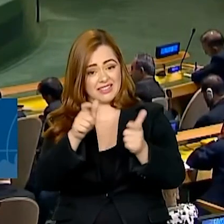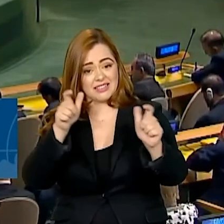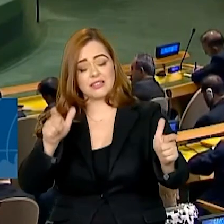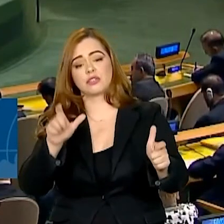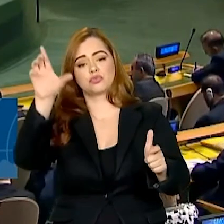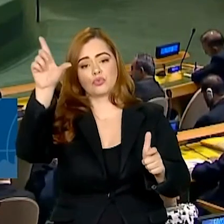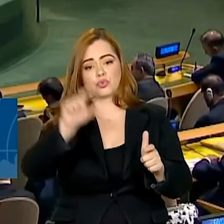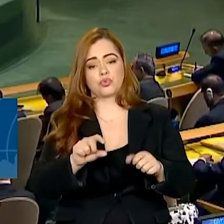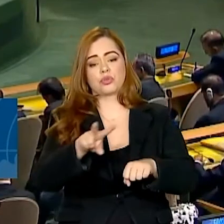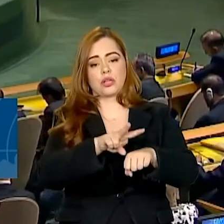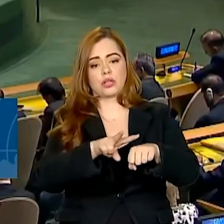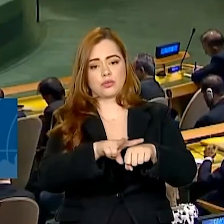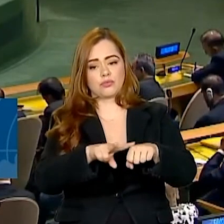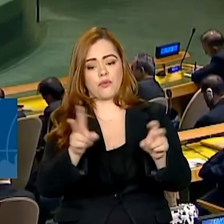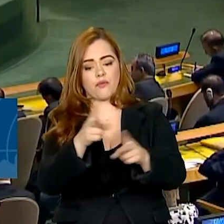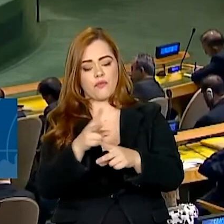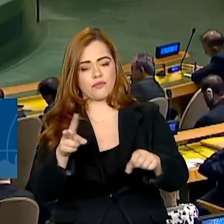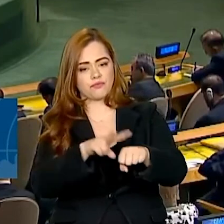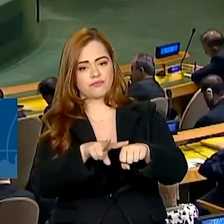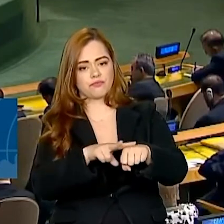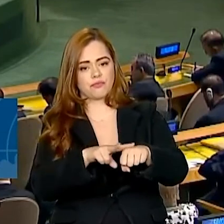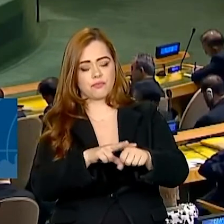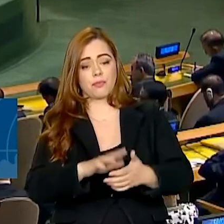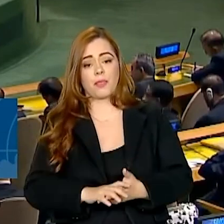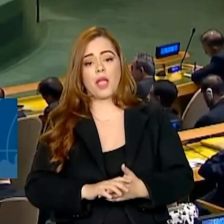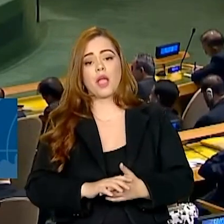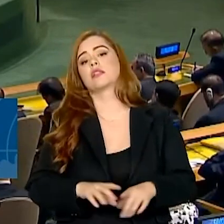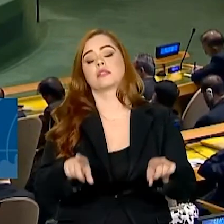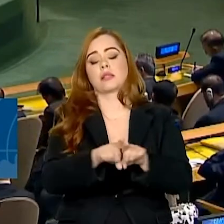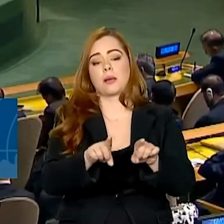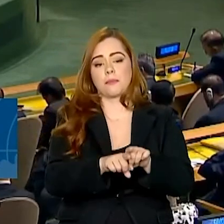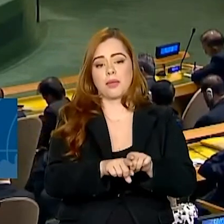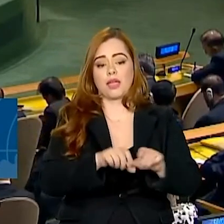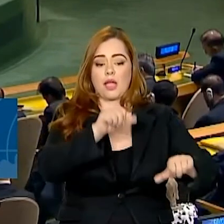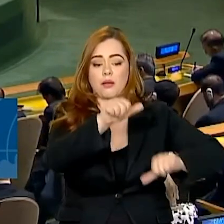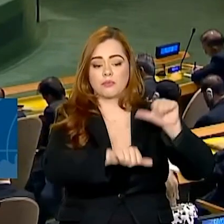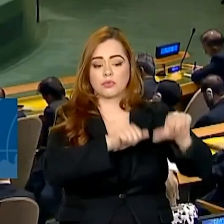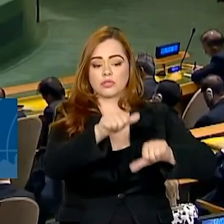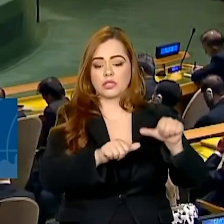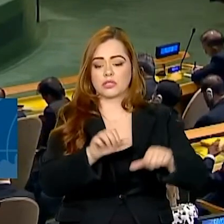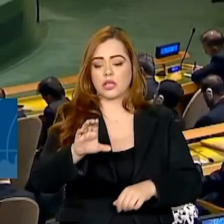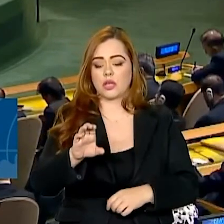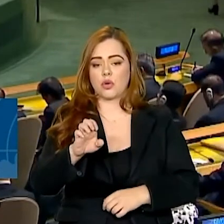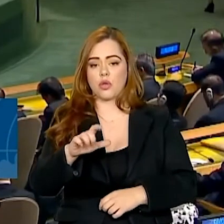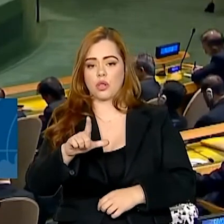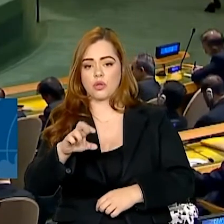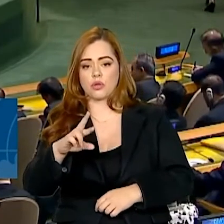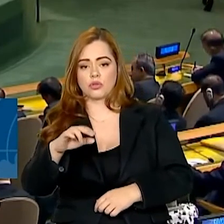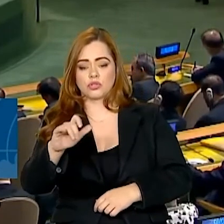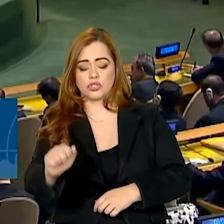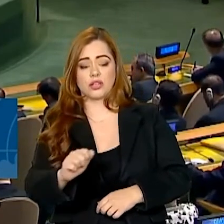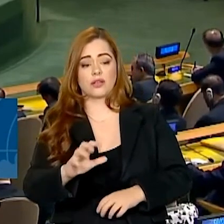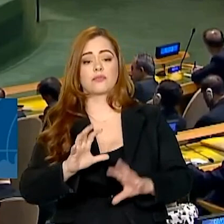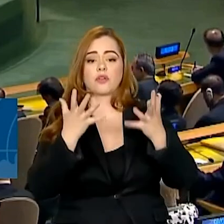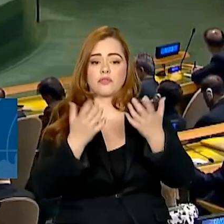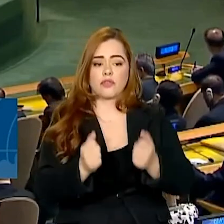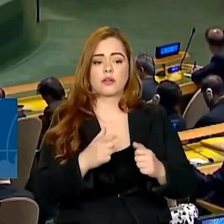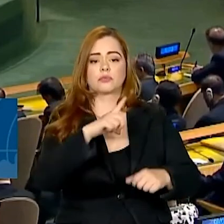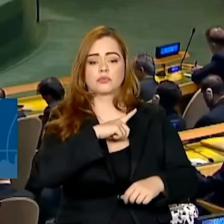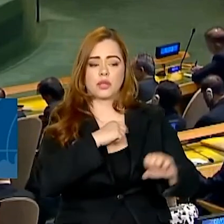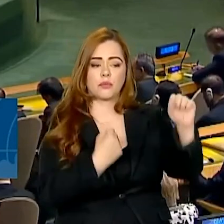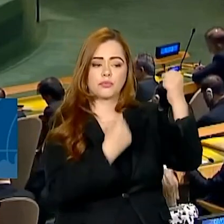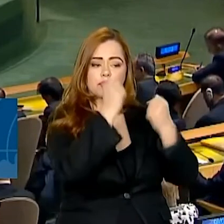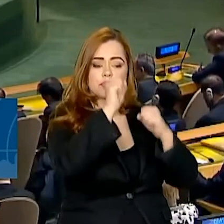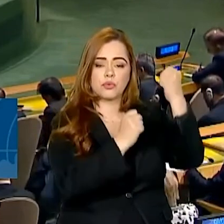de hidrogênio verde. Com o plano de transformação ecológica, apostaremos na industrialização e